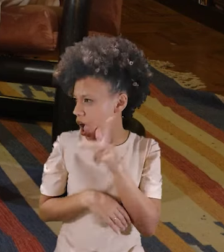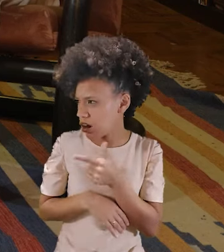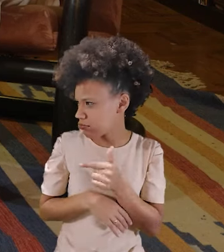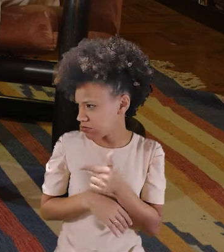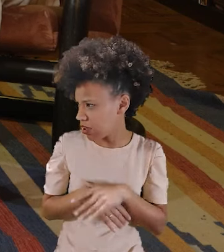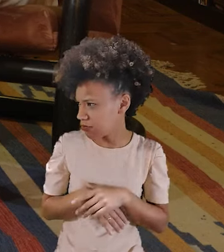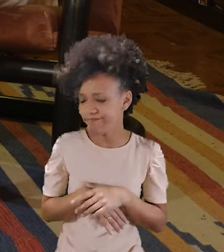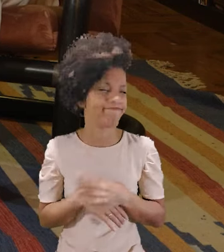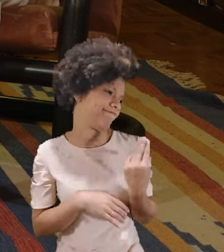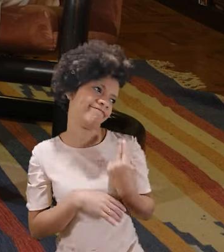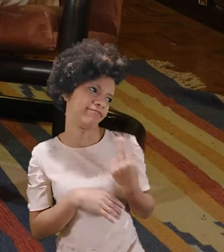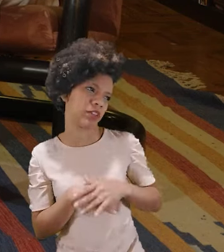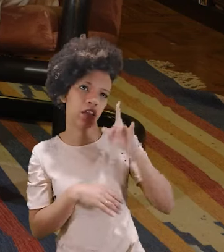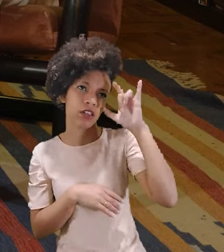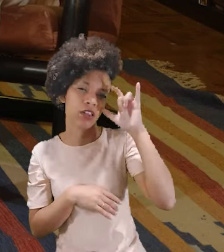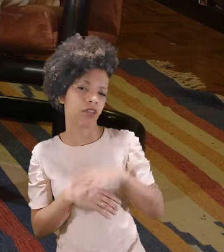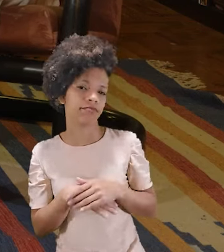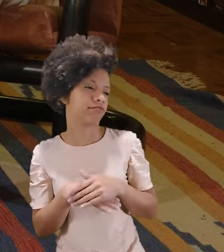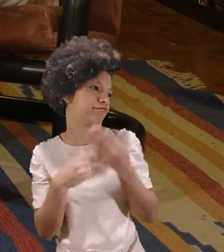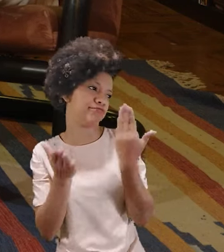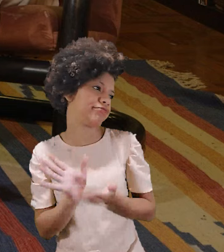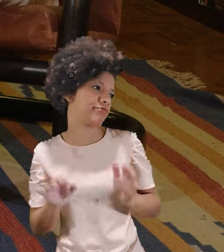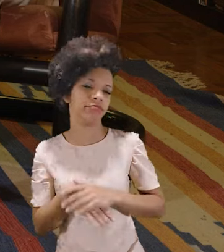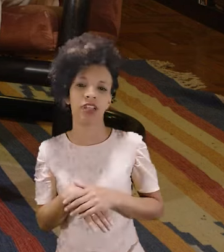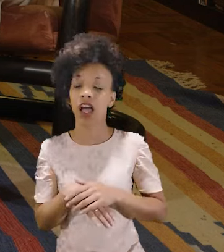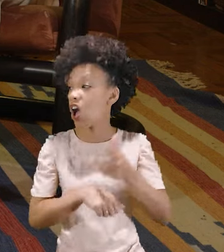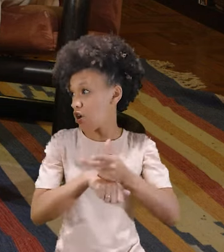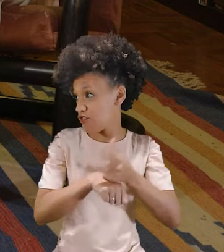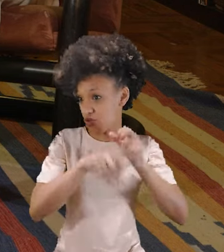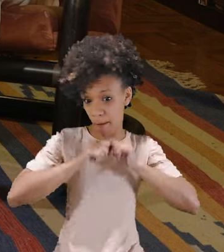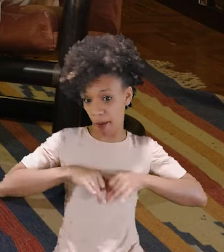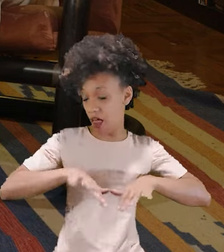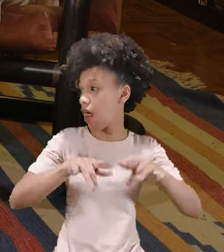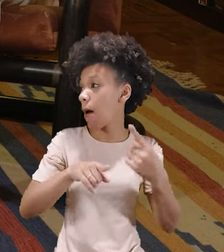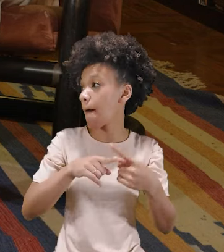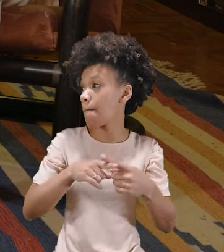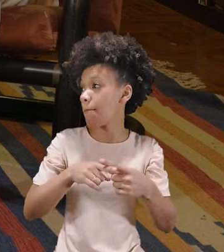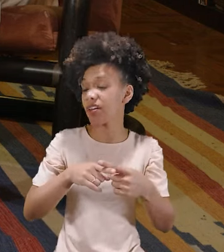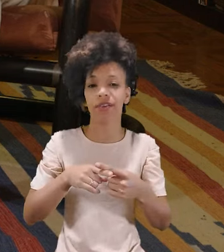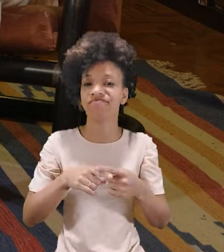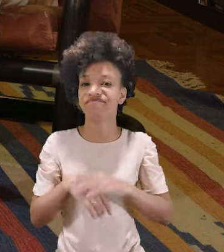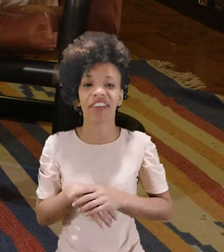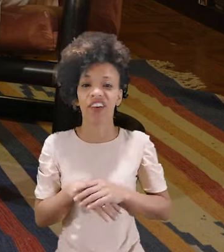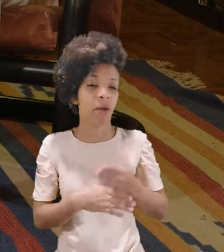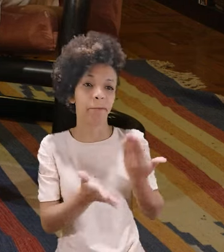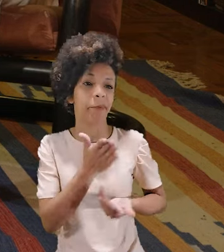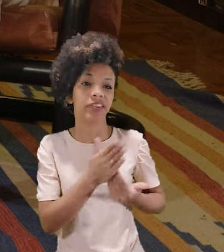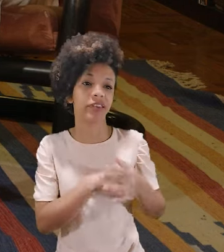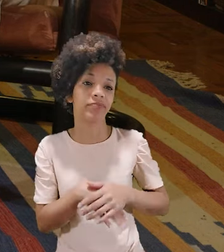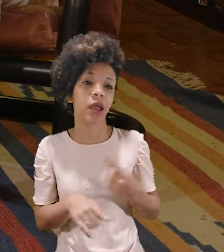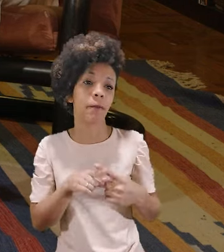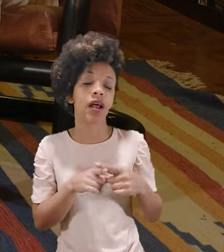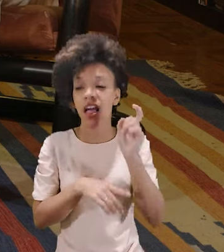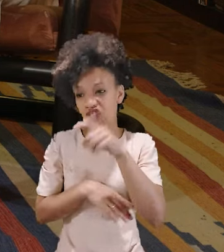dá nem para ver o análise não dá não dá abrigo a grupos acabou escutando essa e a gente vai colocar por que o Google a bolha dele eu não consegue ver mas